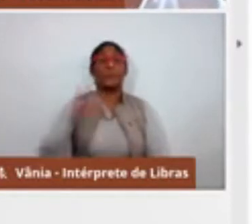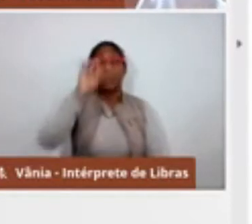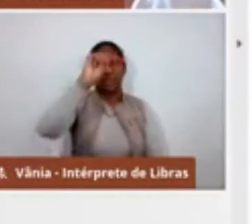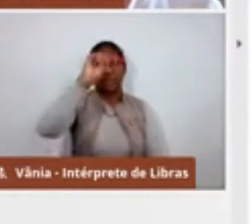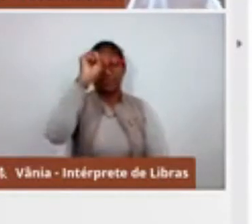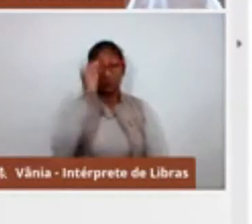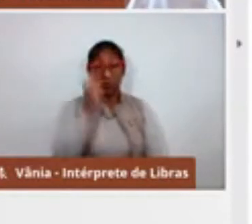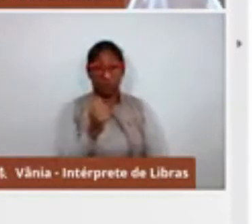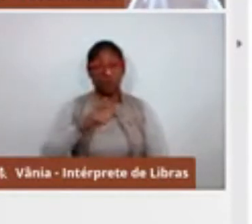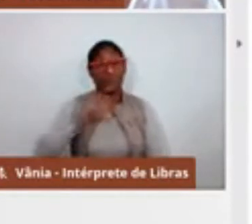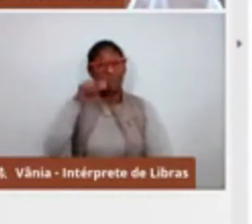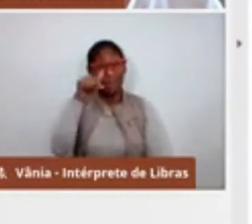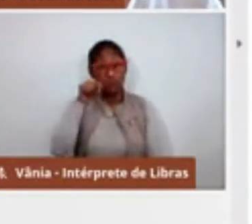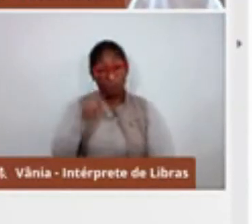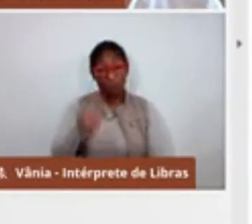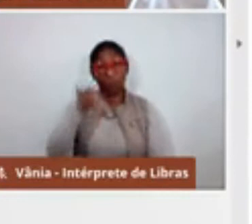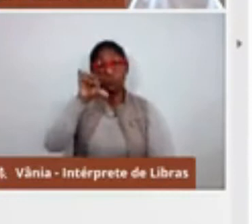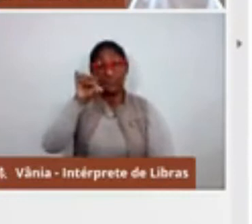sido 7,97